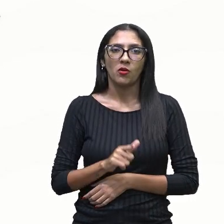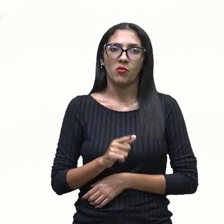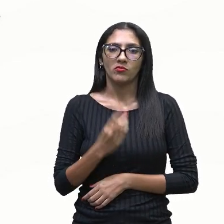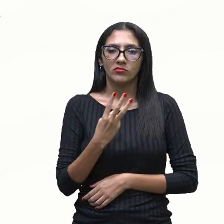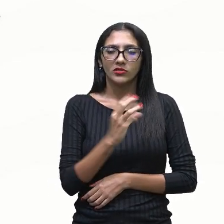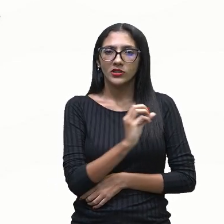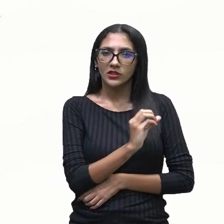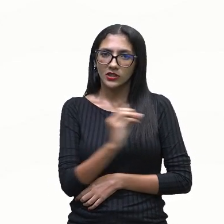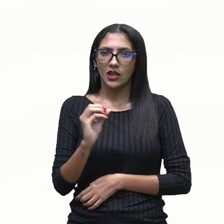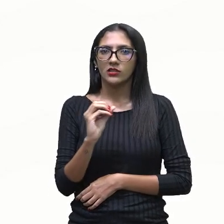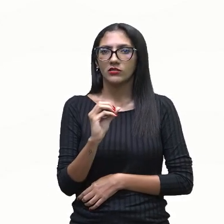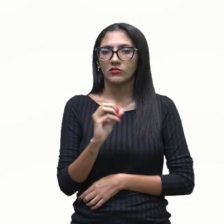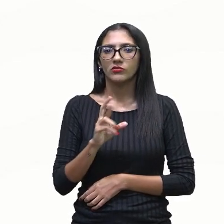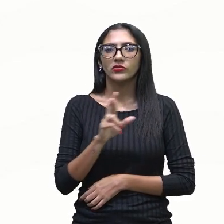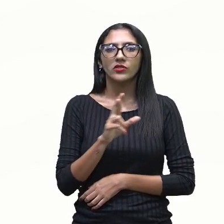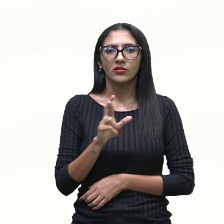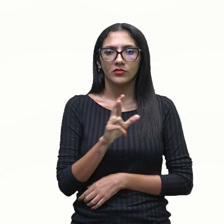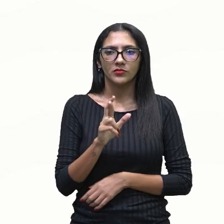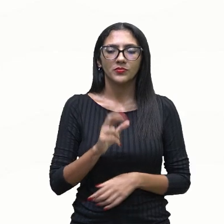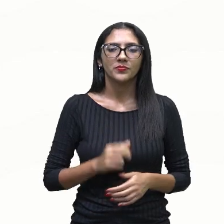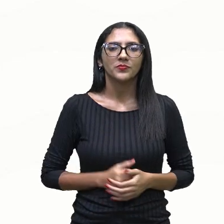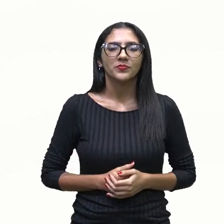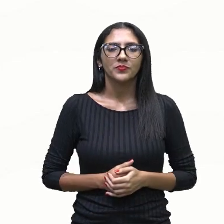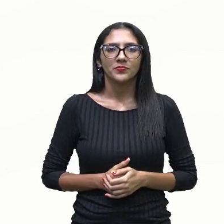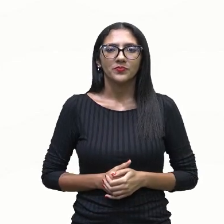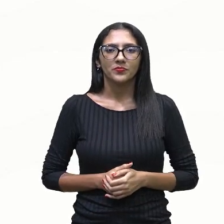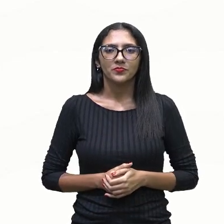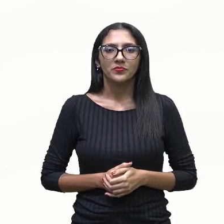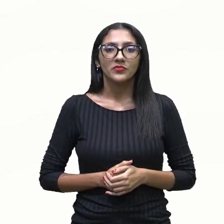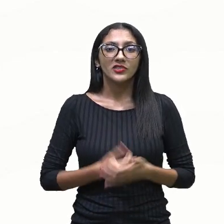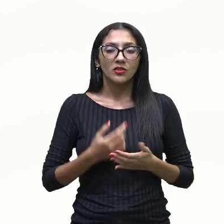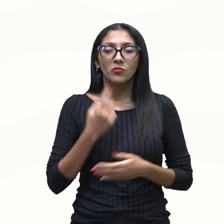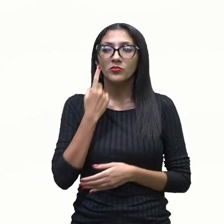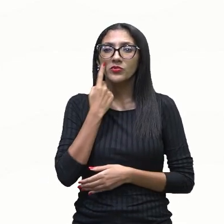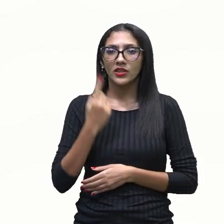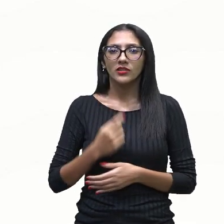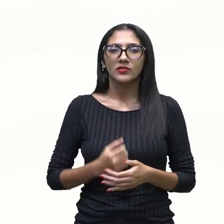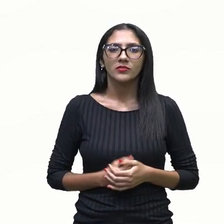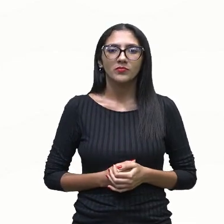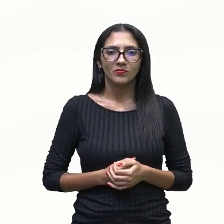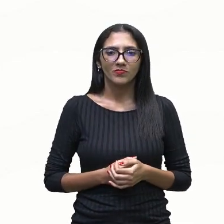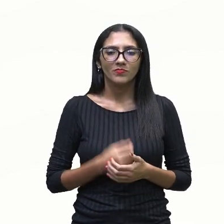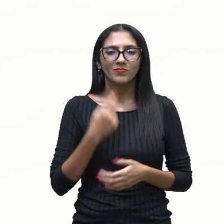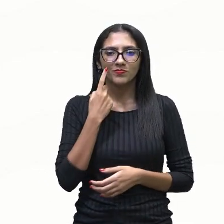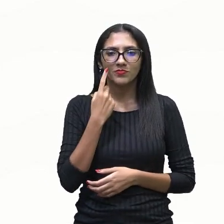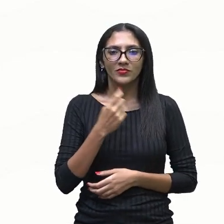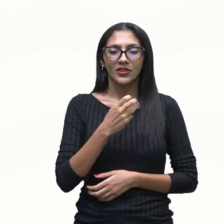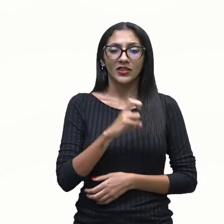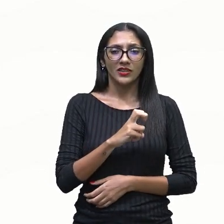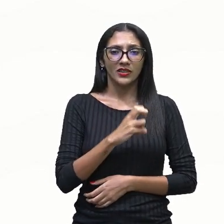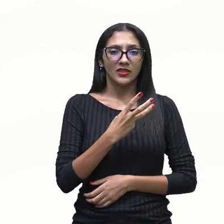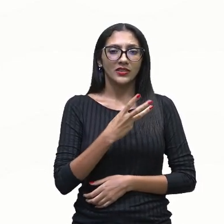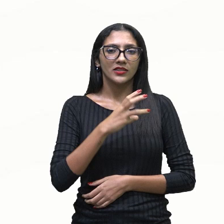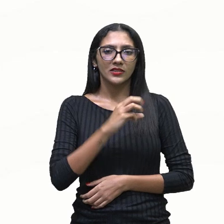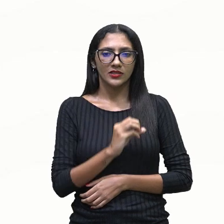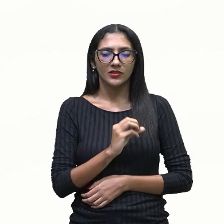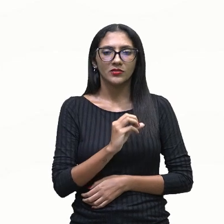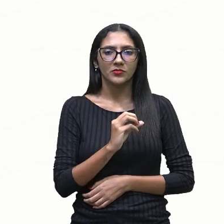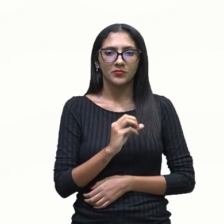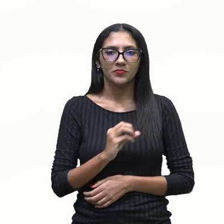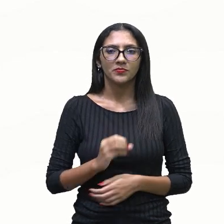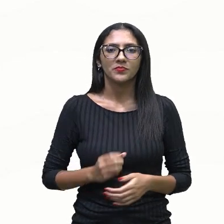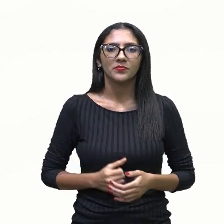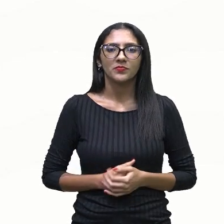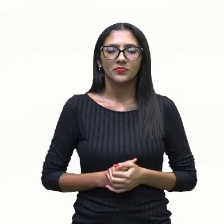novamente R$300. Então, dos 530, aqui nesse momento, eu vou